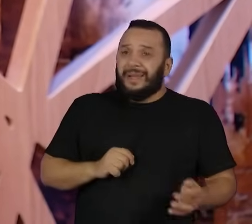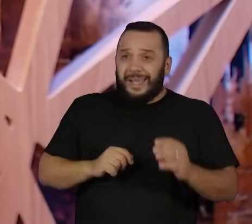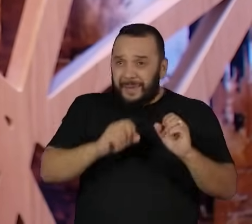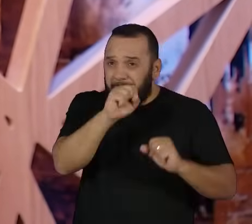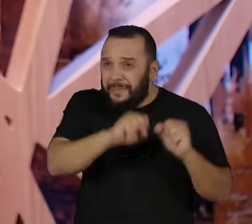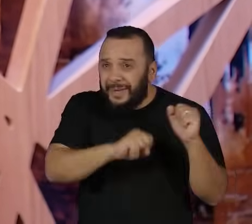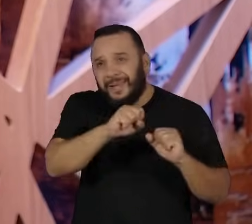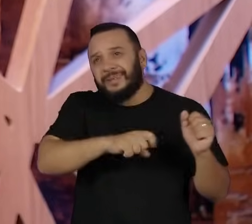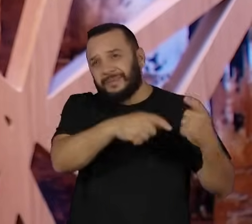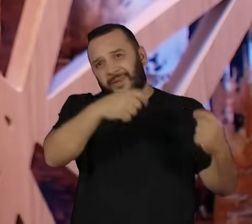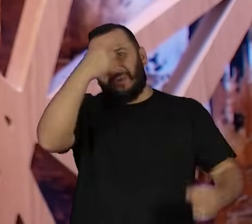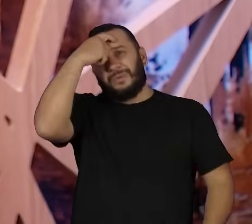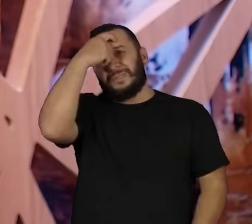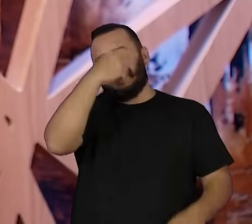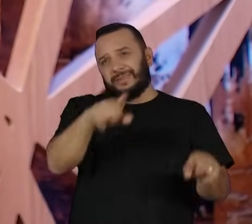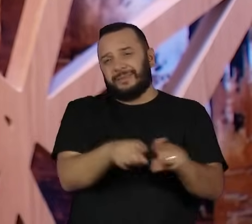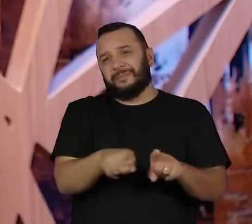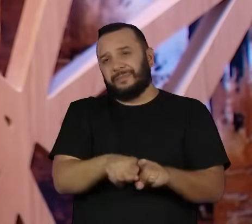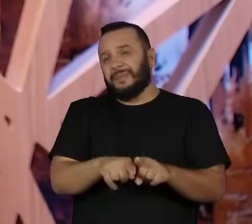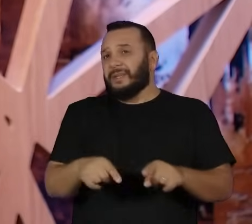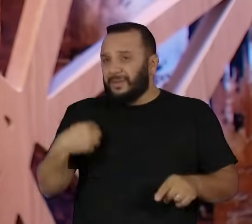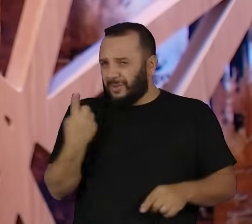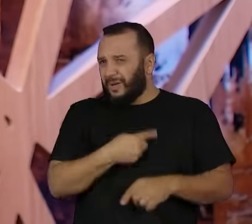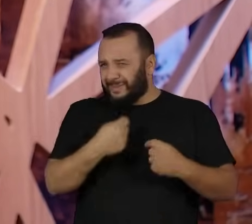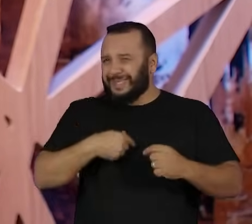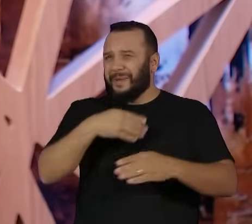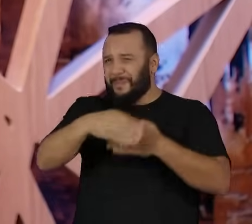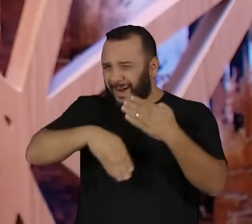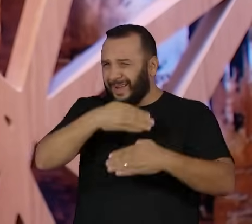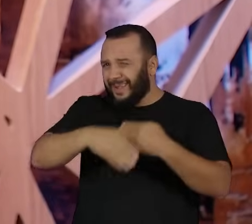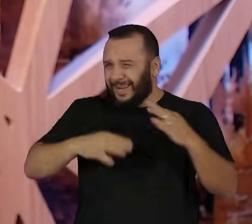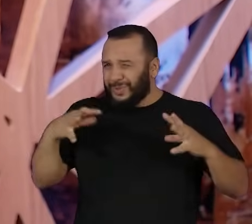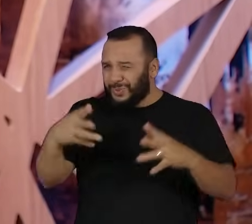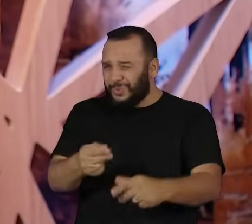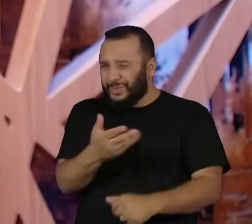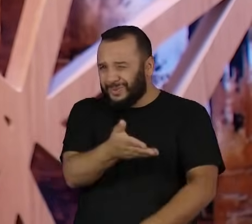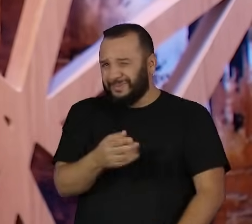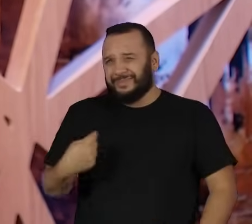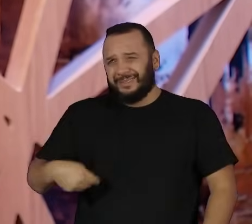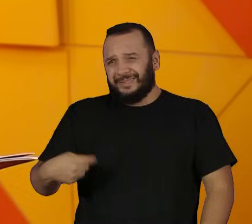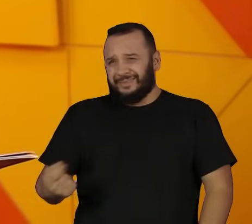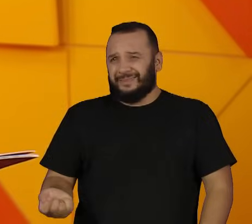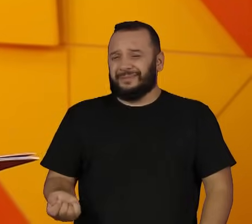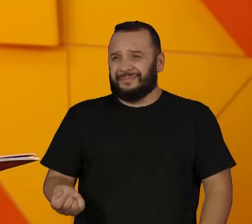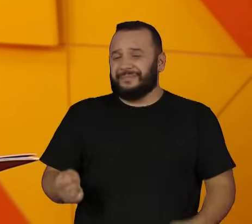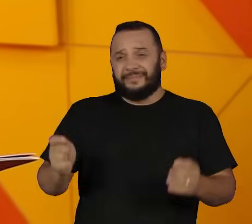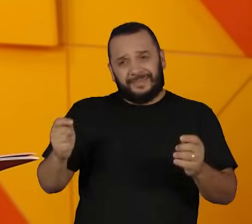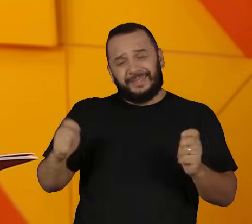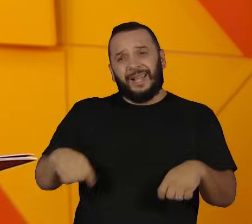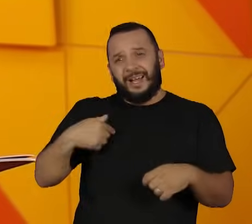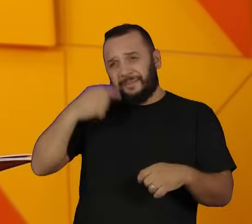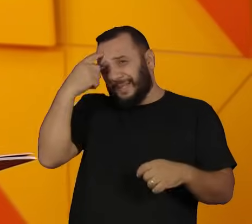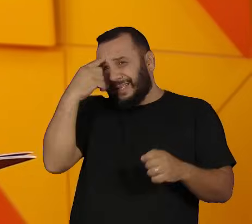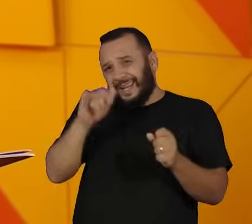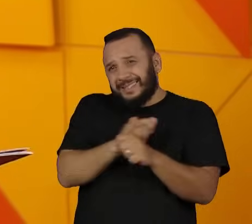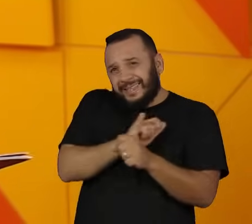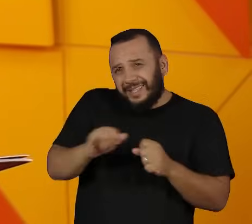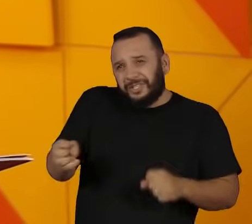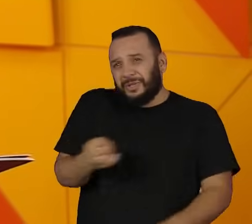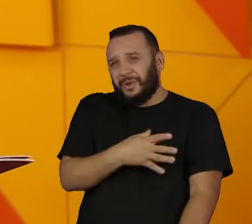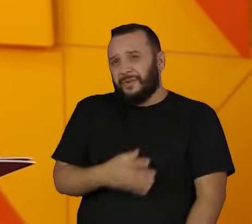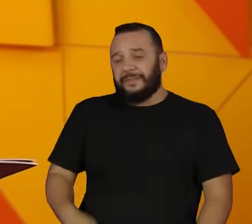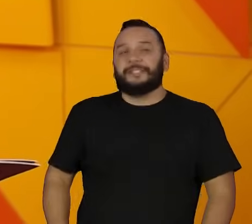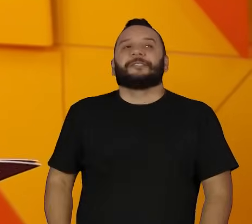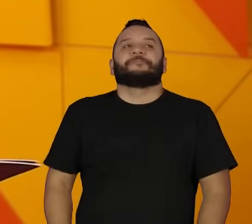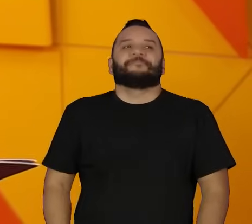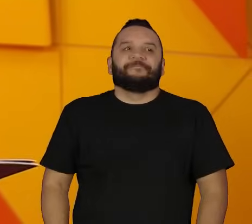empresas também, a gente precisa de todas essas embalagens para o transporte daquele produto. A gente não pode pensar no design, num novo design para os nossos produtos. Você